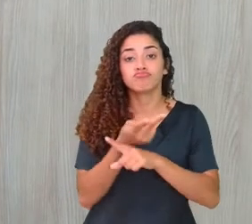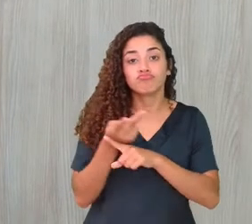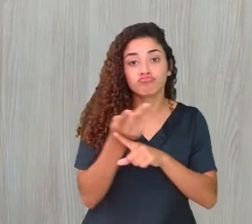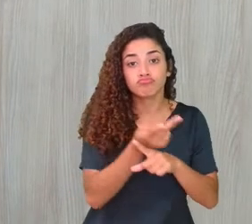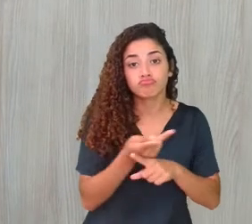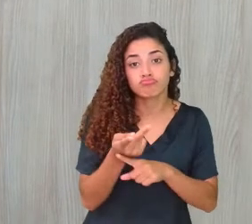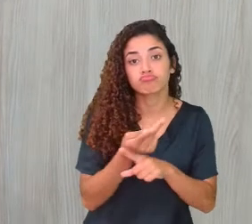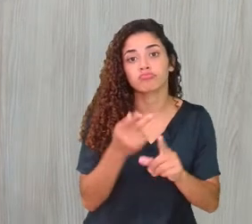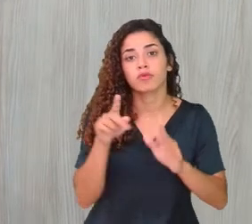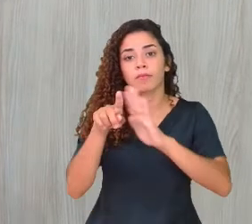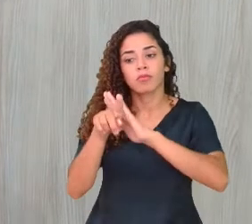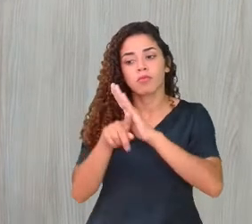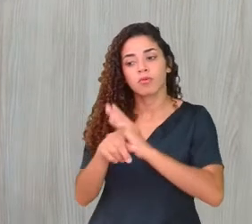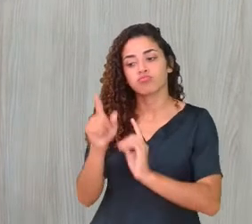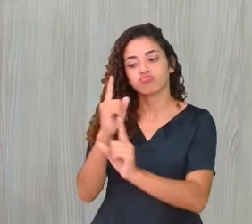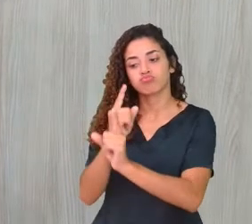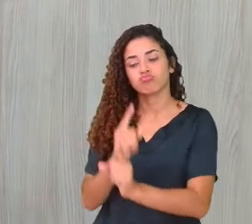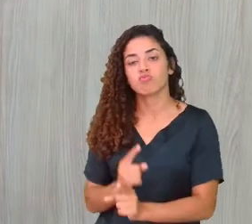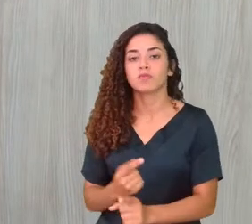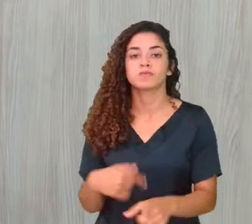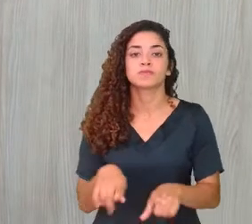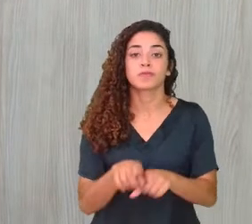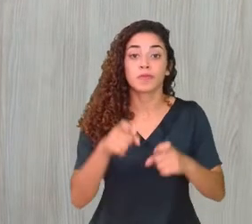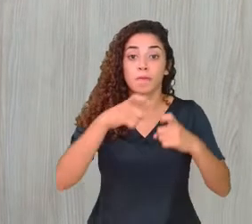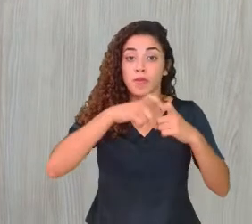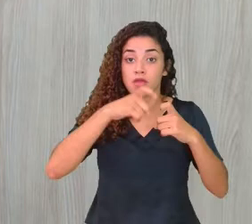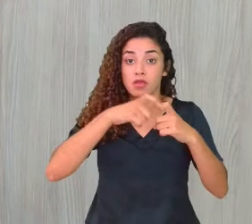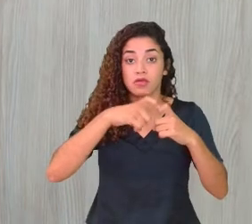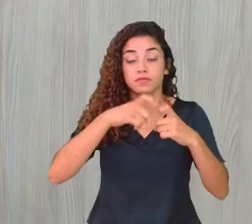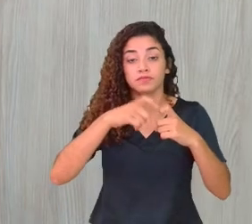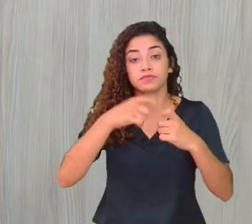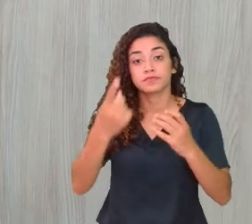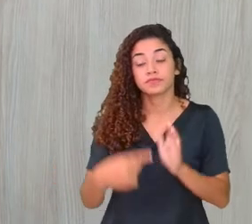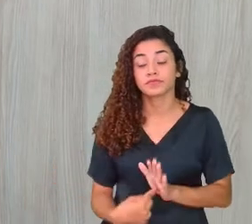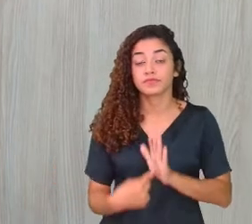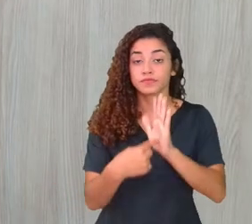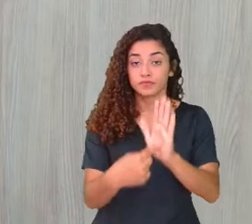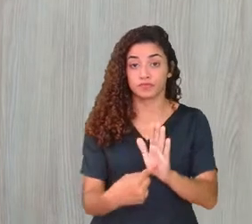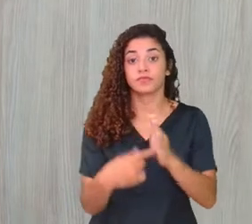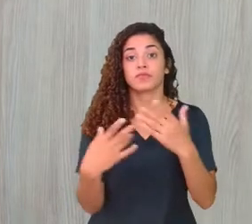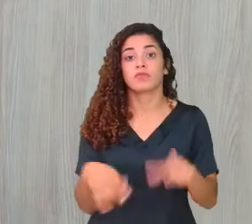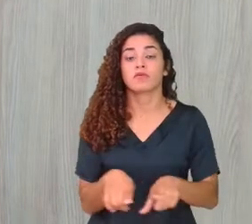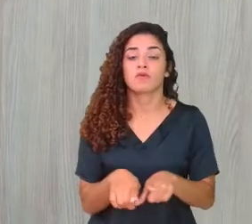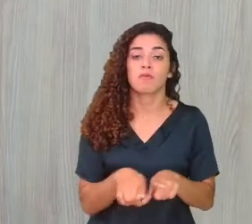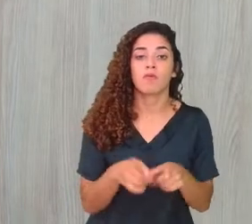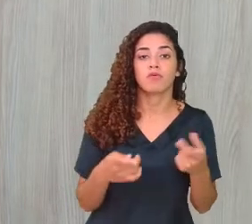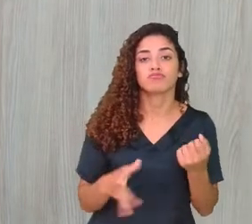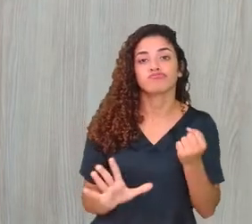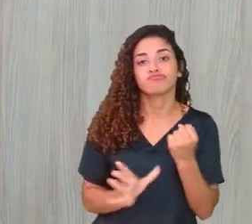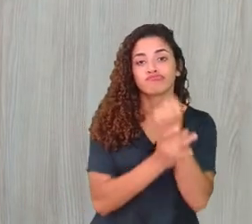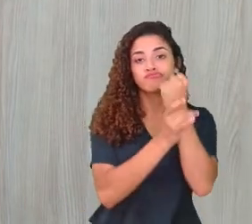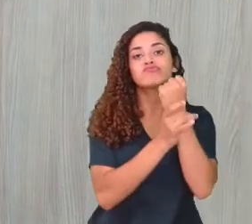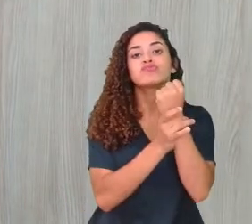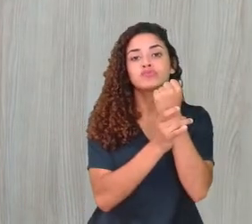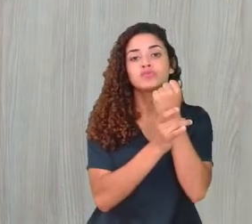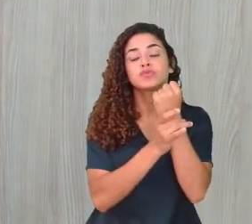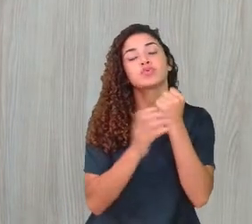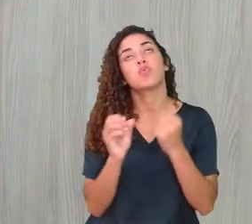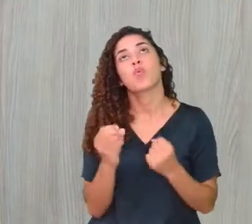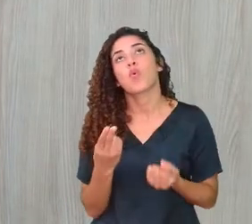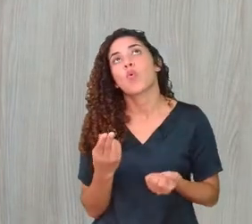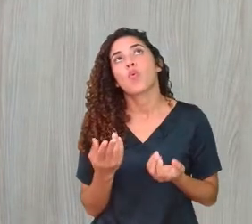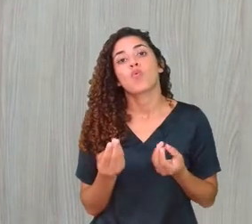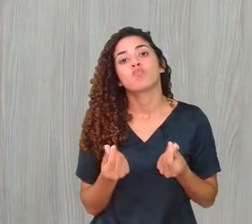um diagnóstico, a procura de um médico que venha apresentar, né, a questão tanto de uma segurança ou até mesmo a questão